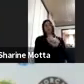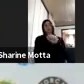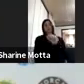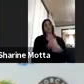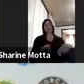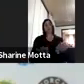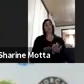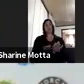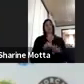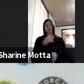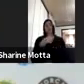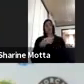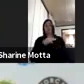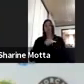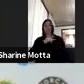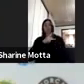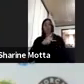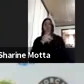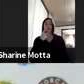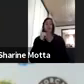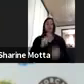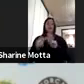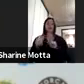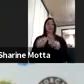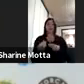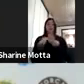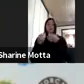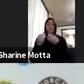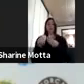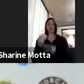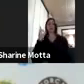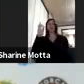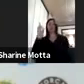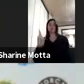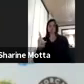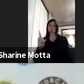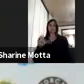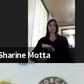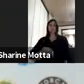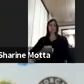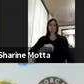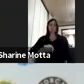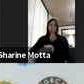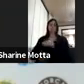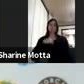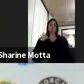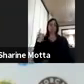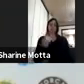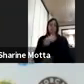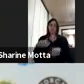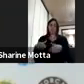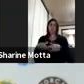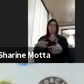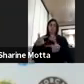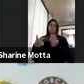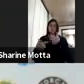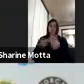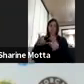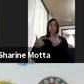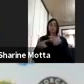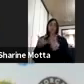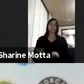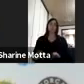parcela do Ministério Público do Trabalho tentando garantir direitos de trabalhadores como nós, que somos